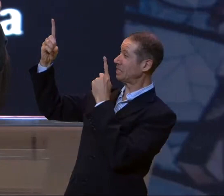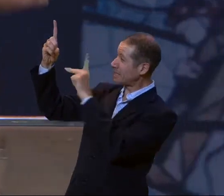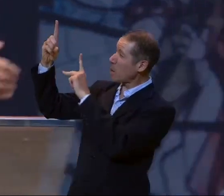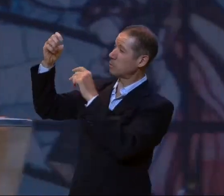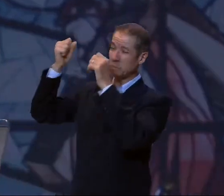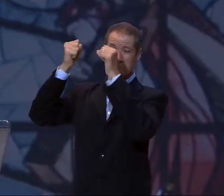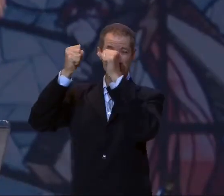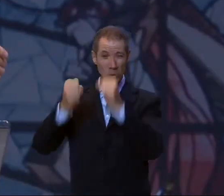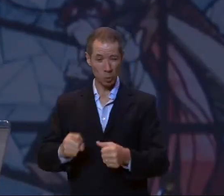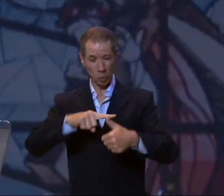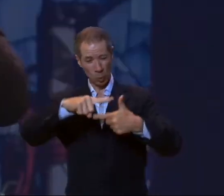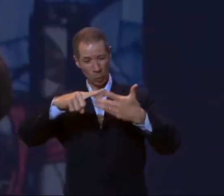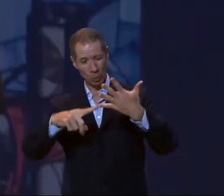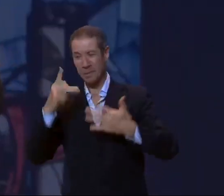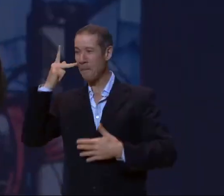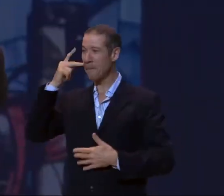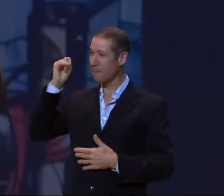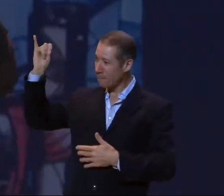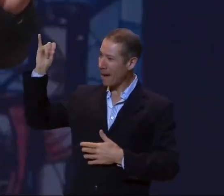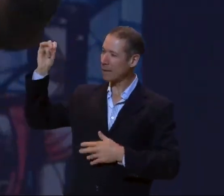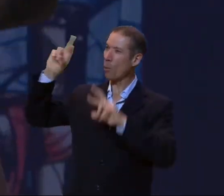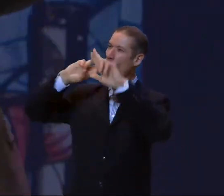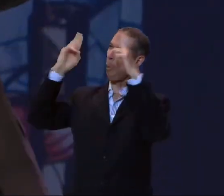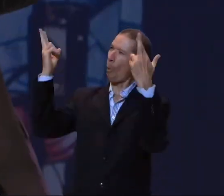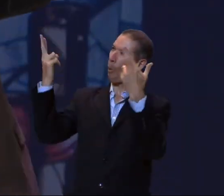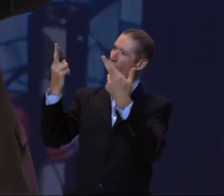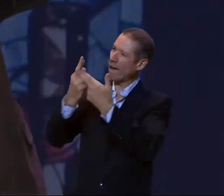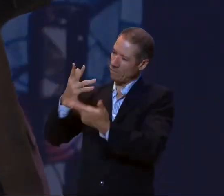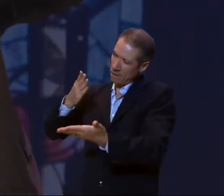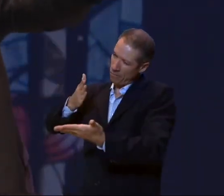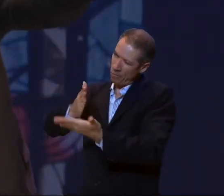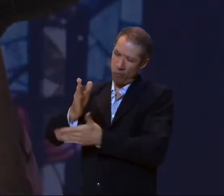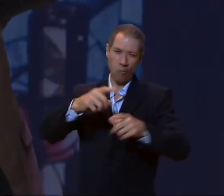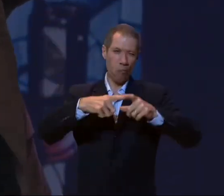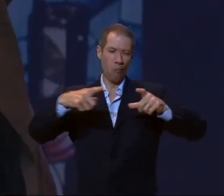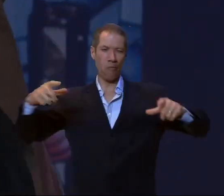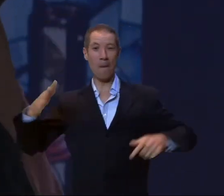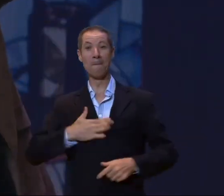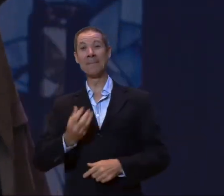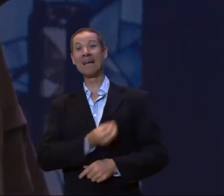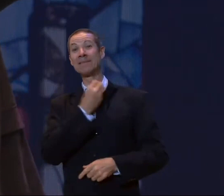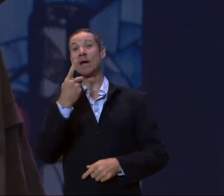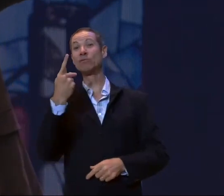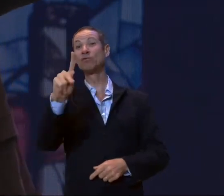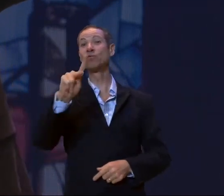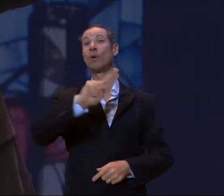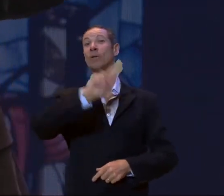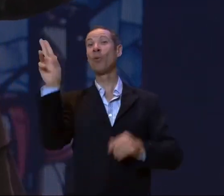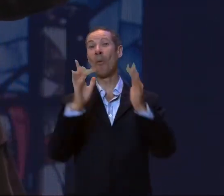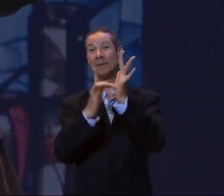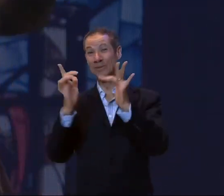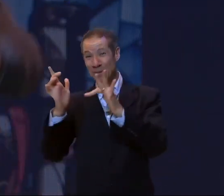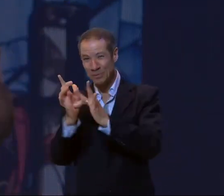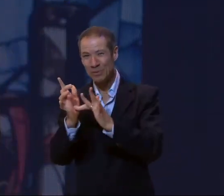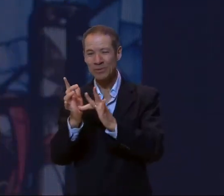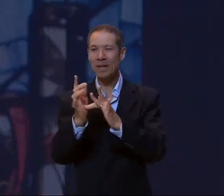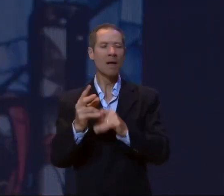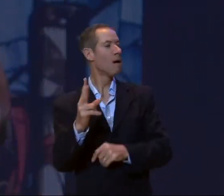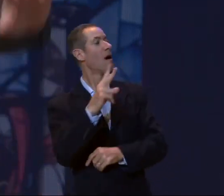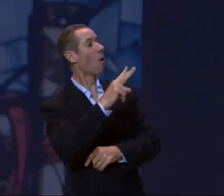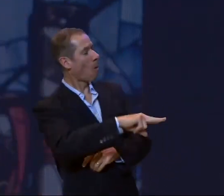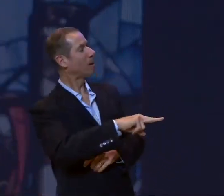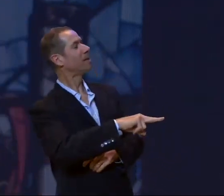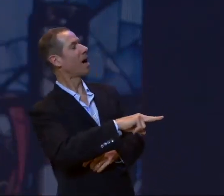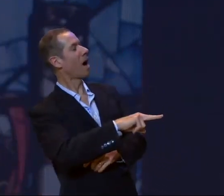das virtudes do Pai. O reino vai avançar através da minha e da sua vida, em nome de Jesus. Olha para quem está do